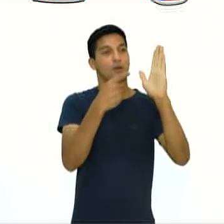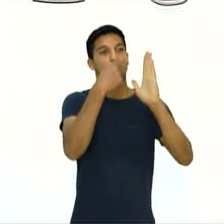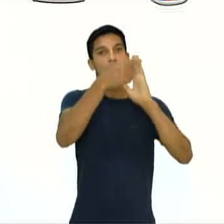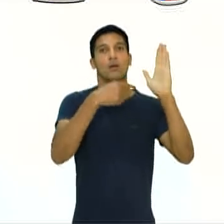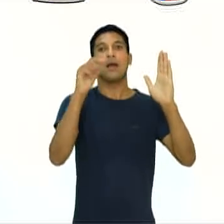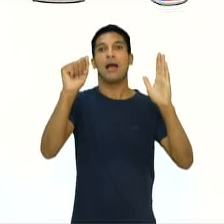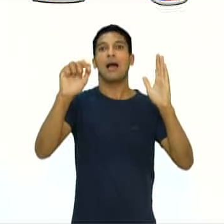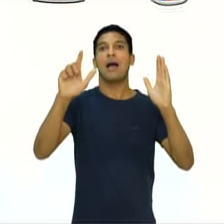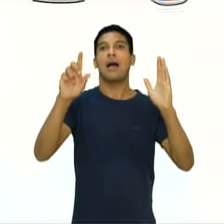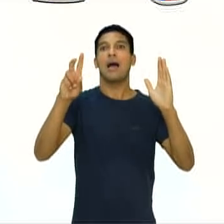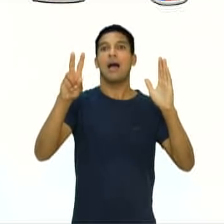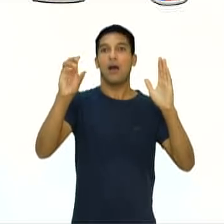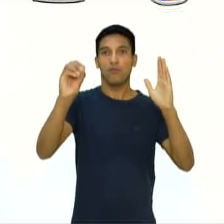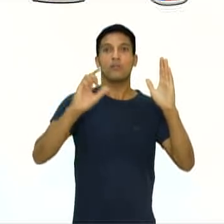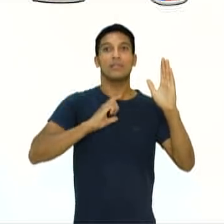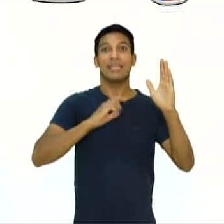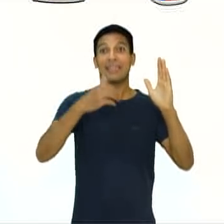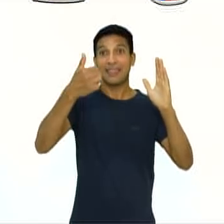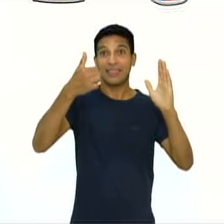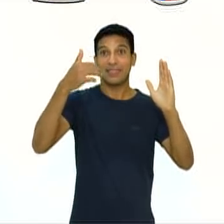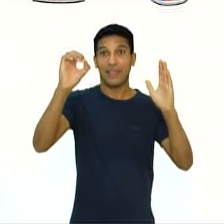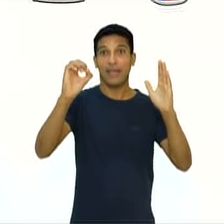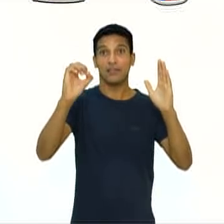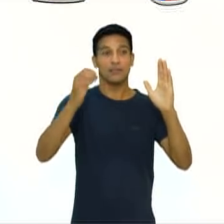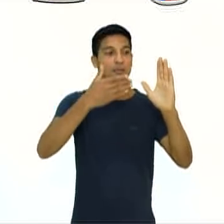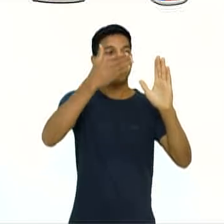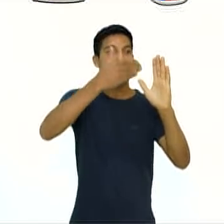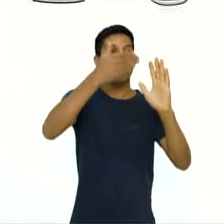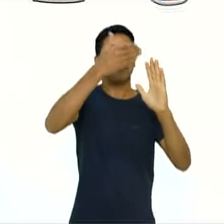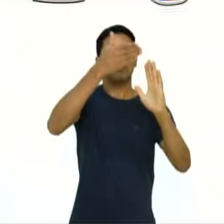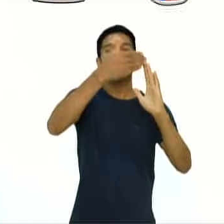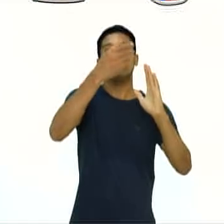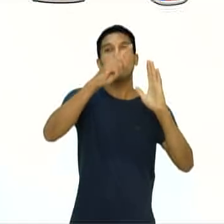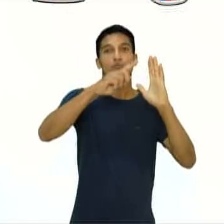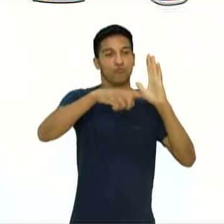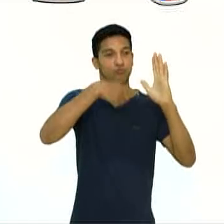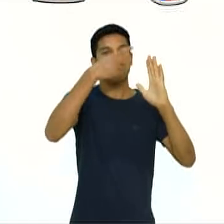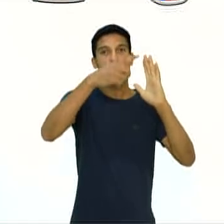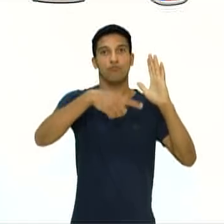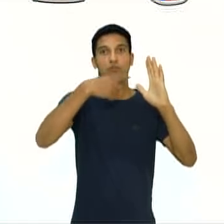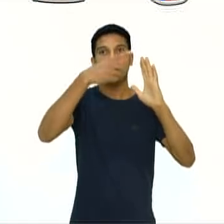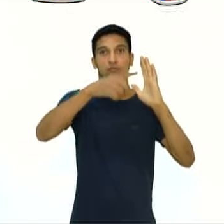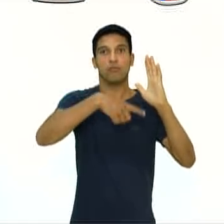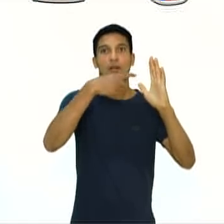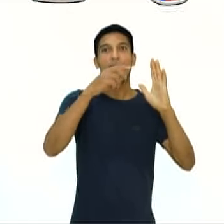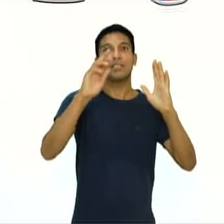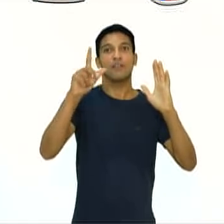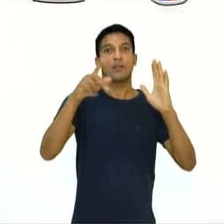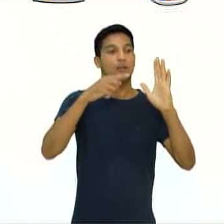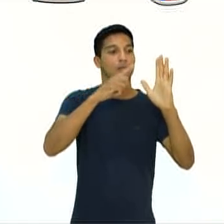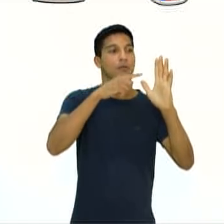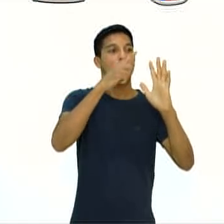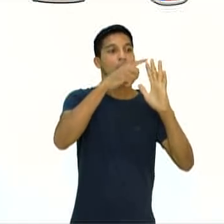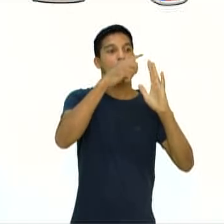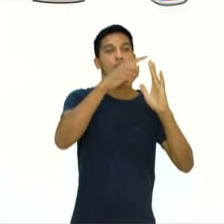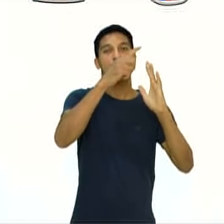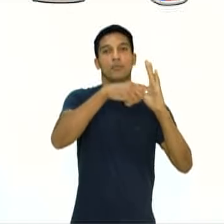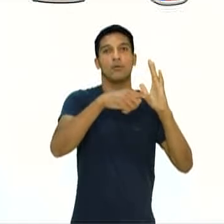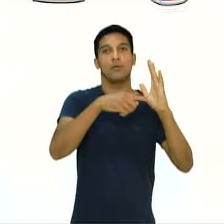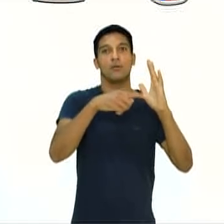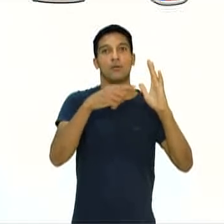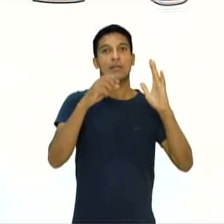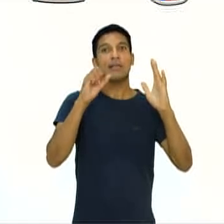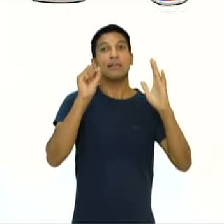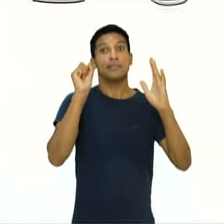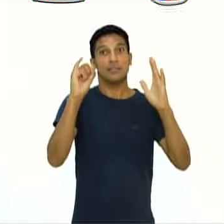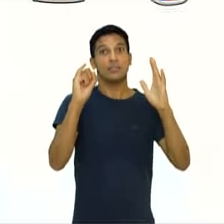por 10 setores diferentes de pontuação. Então, se o arqueiro acertar a flecha no alvo, ele